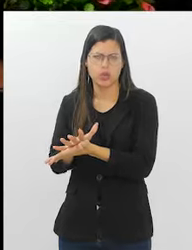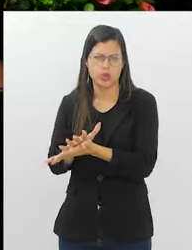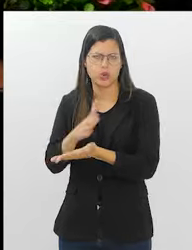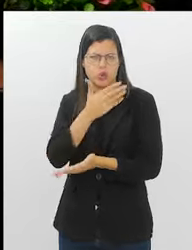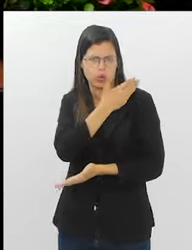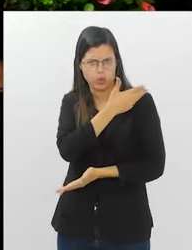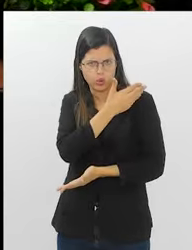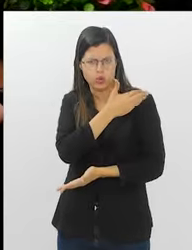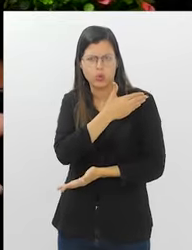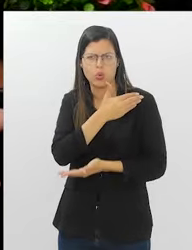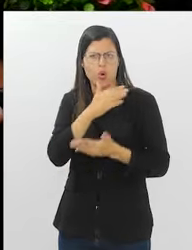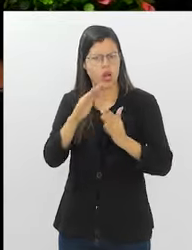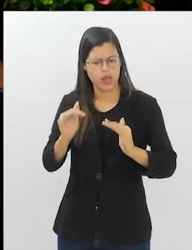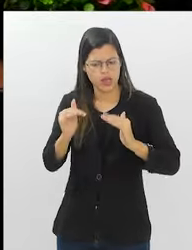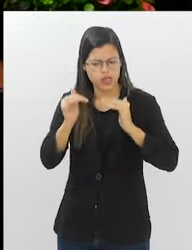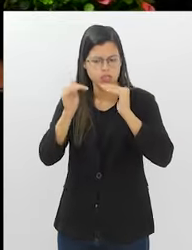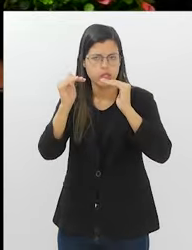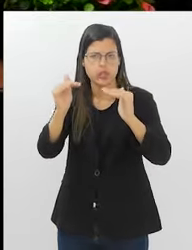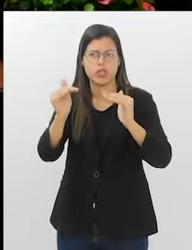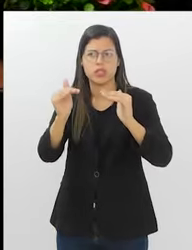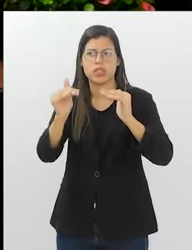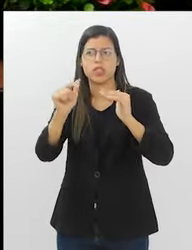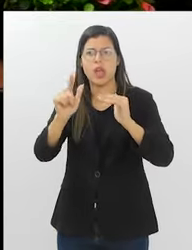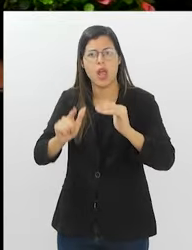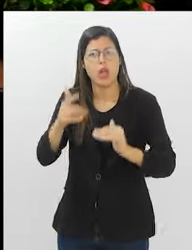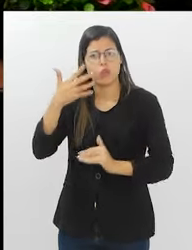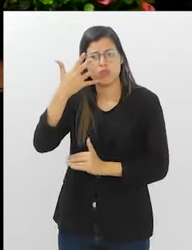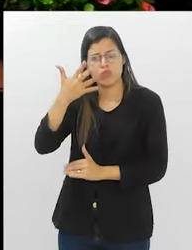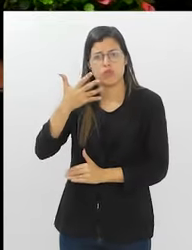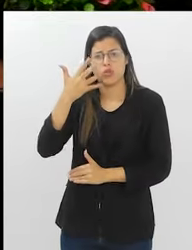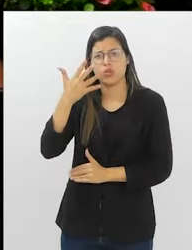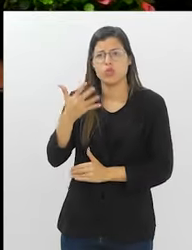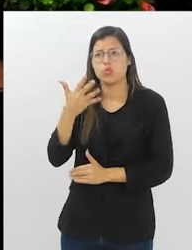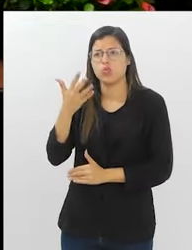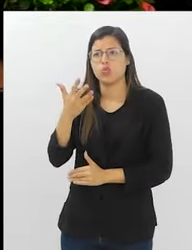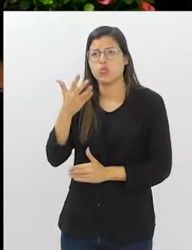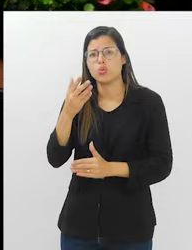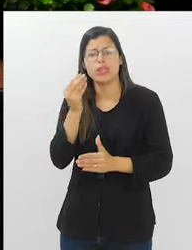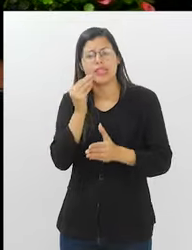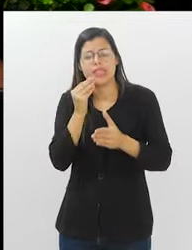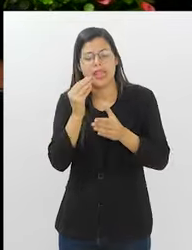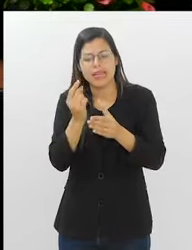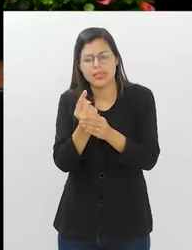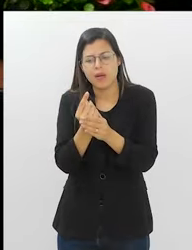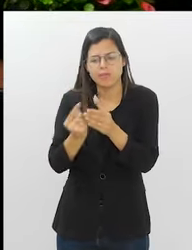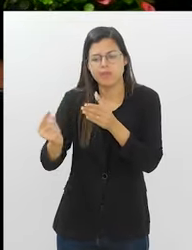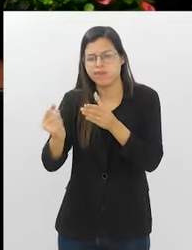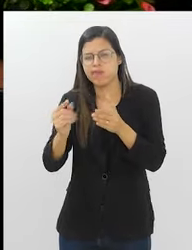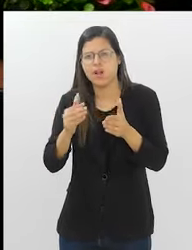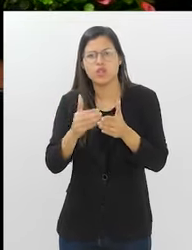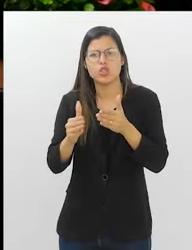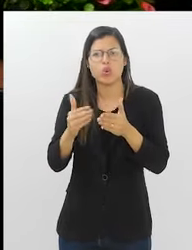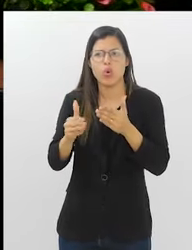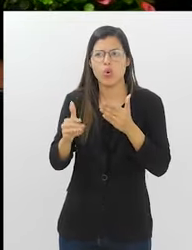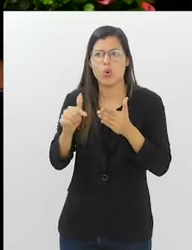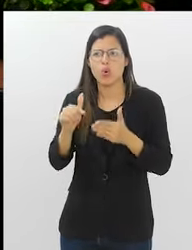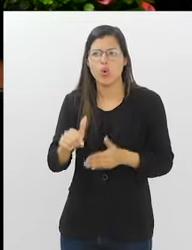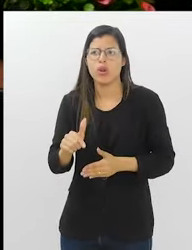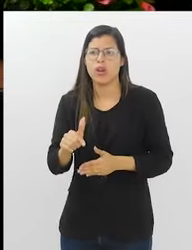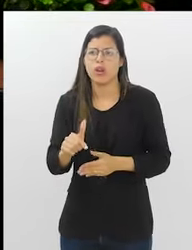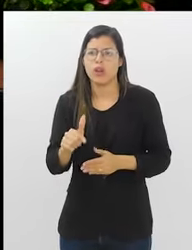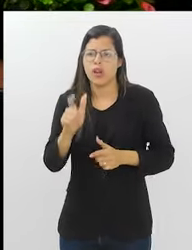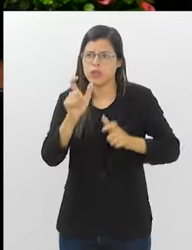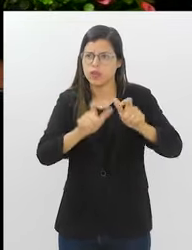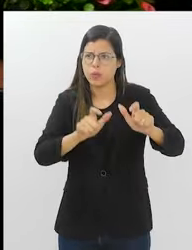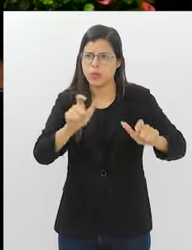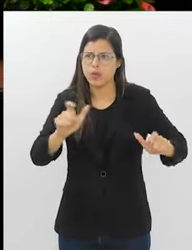preconceituosa, elitista, é uma fala que pretende excluir do divino